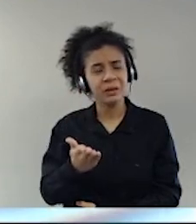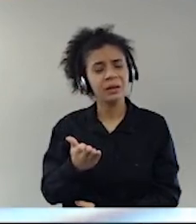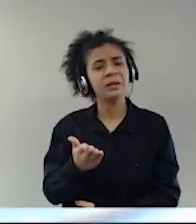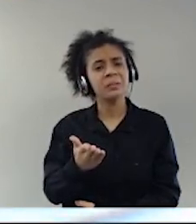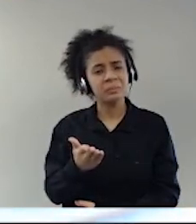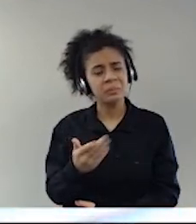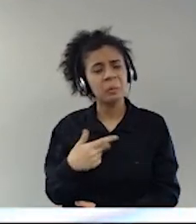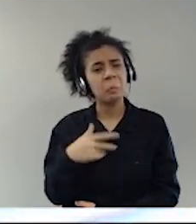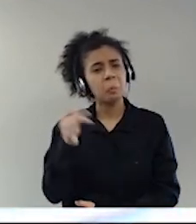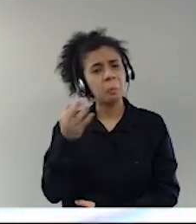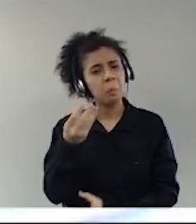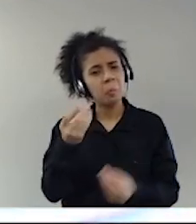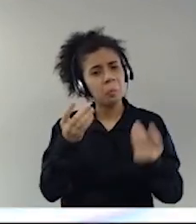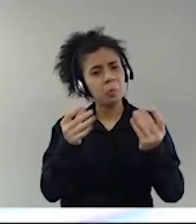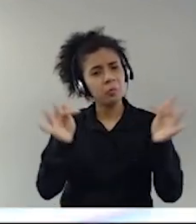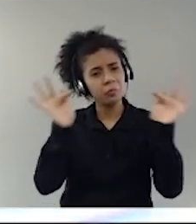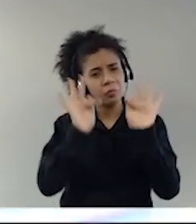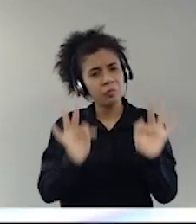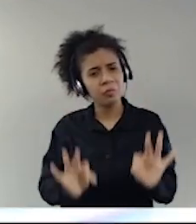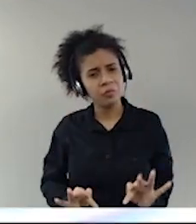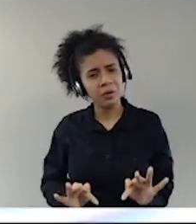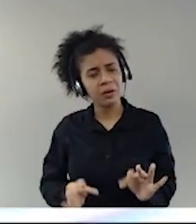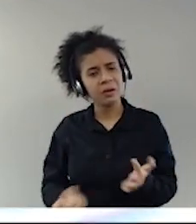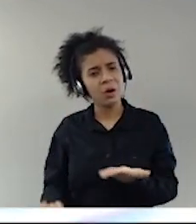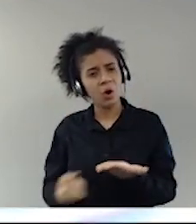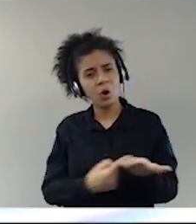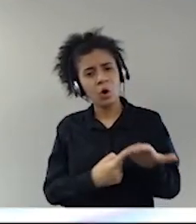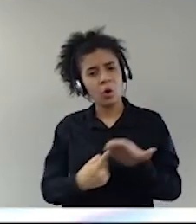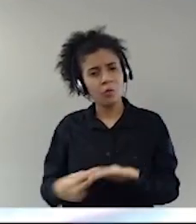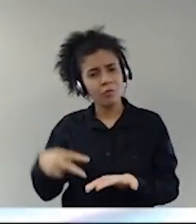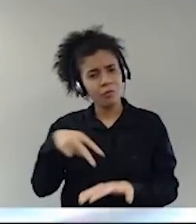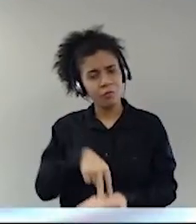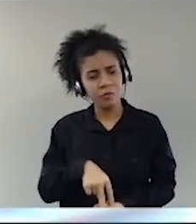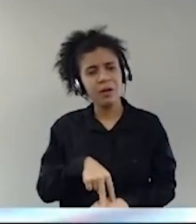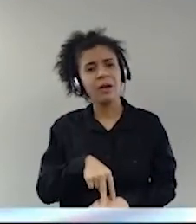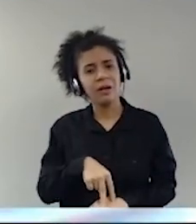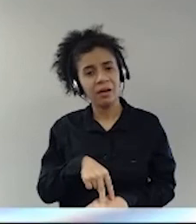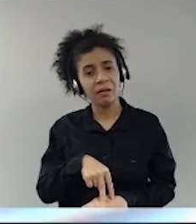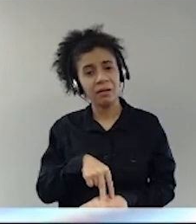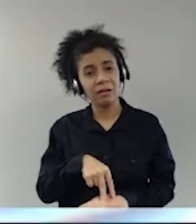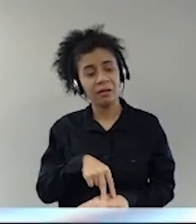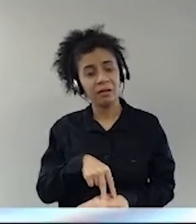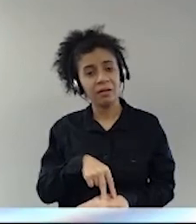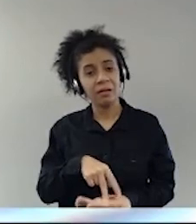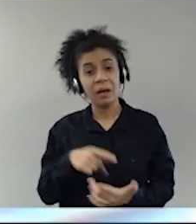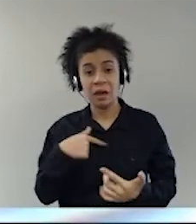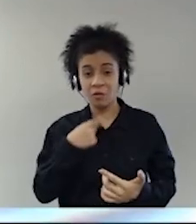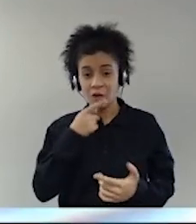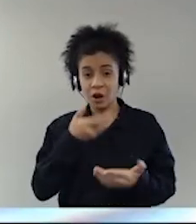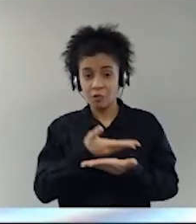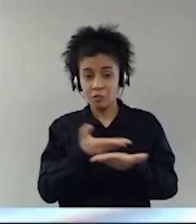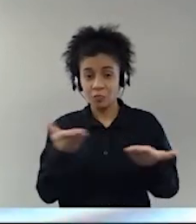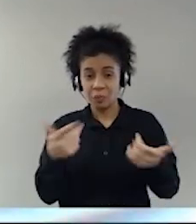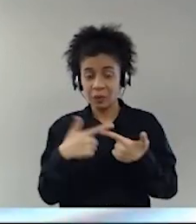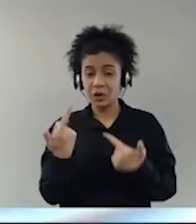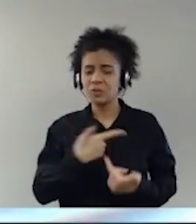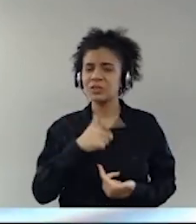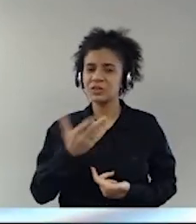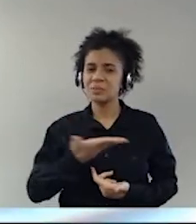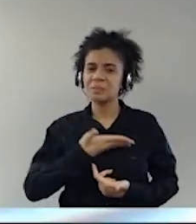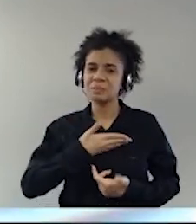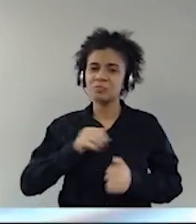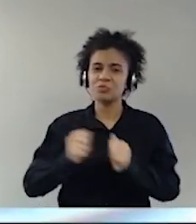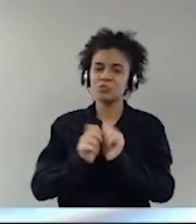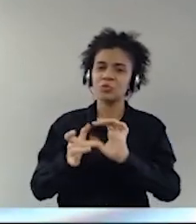feliz por você ter aceito esse convite. Eu vou tratá-los por vocês, afinal, somos companheiros aí da nossa